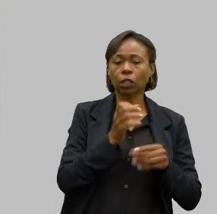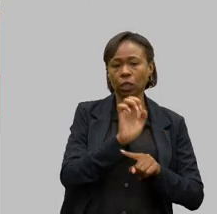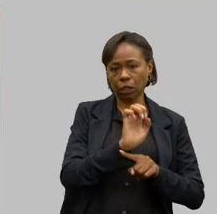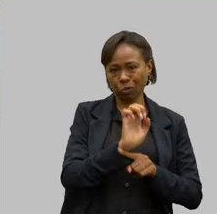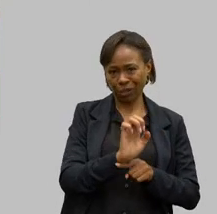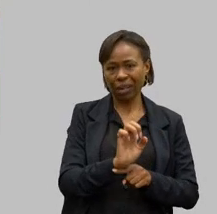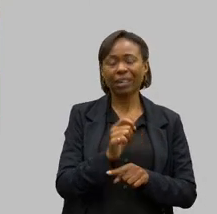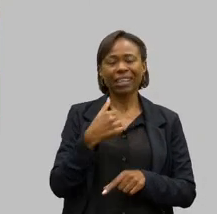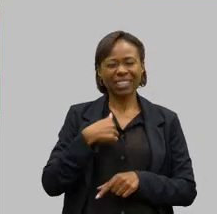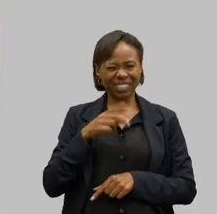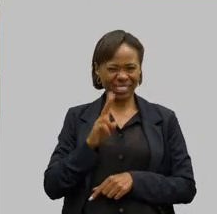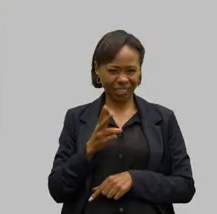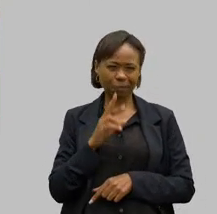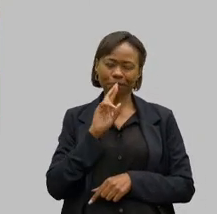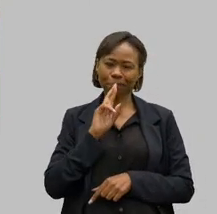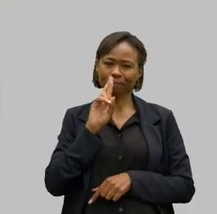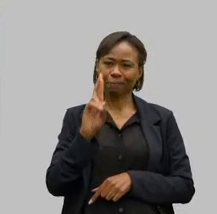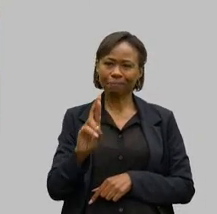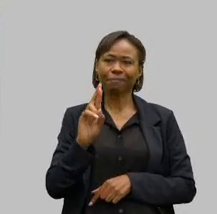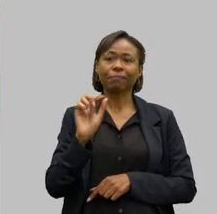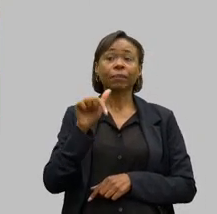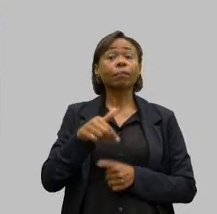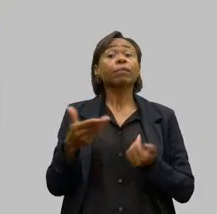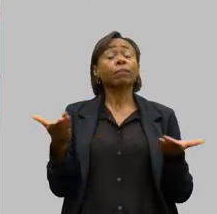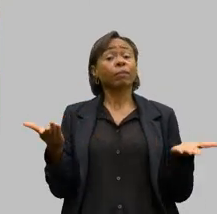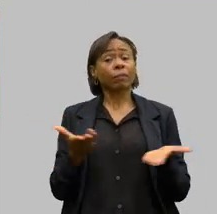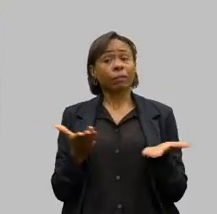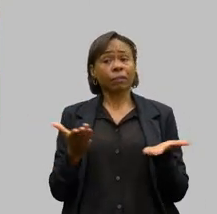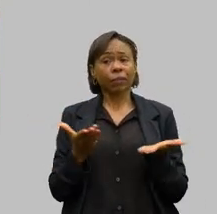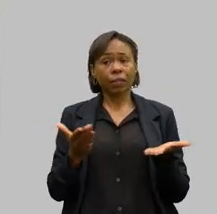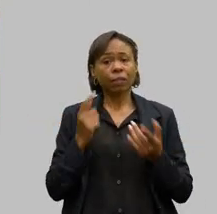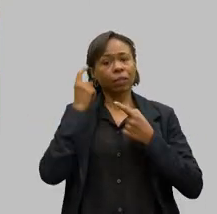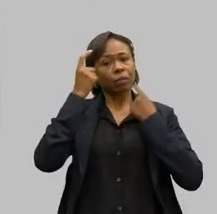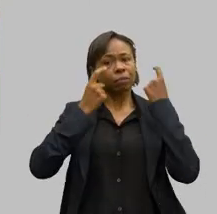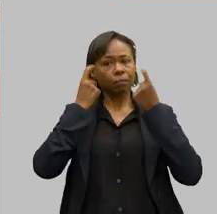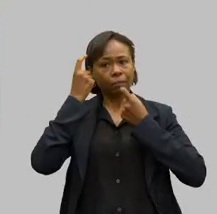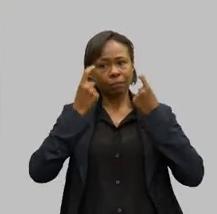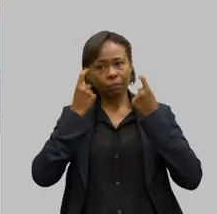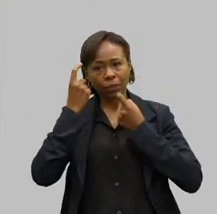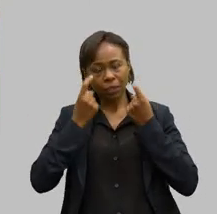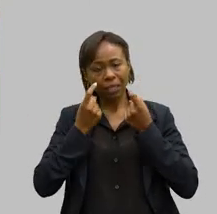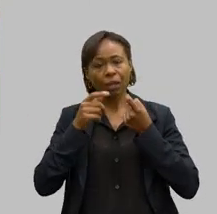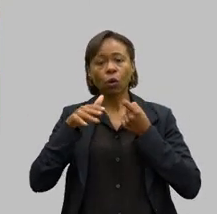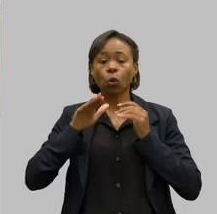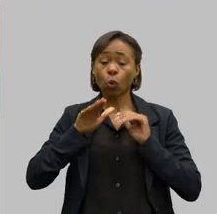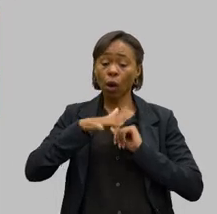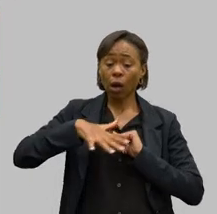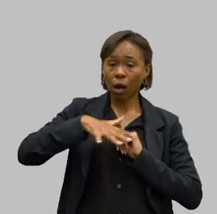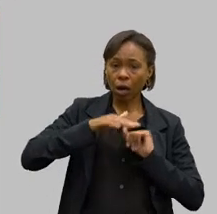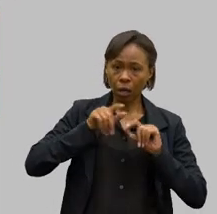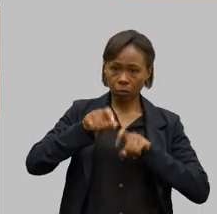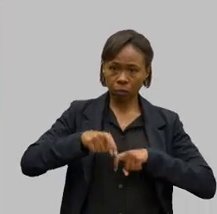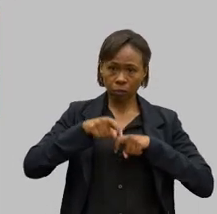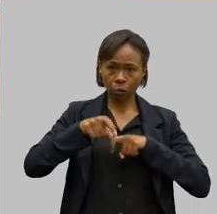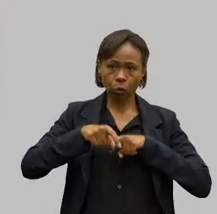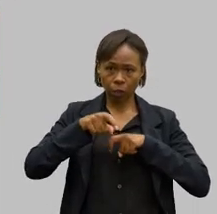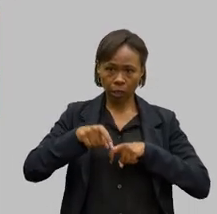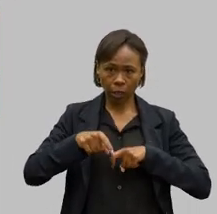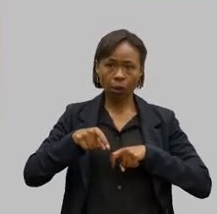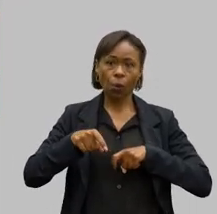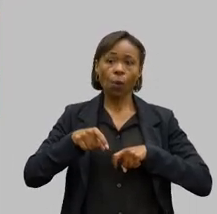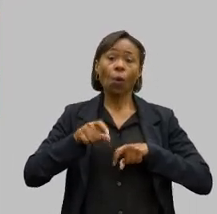respondo, hoje, a nossa preocupação é mais o rural. Mas, já te digo assim,